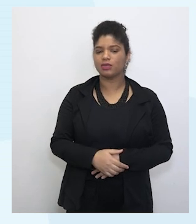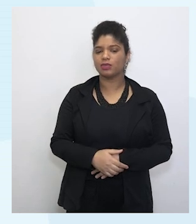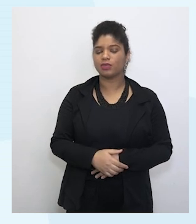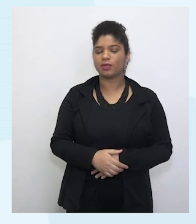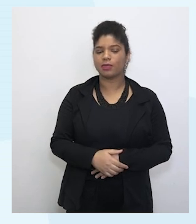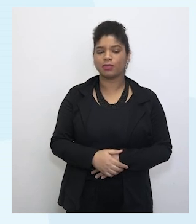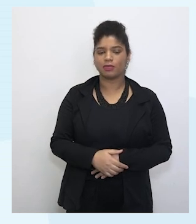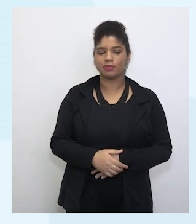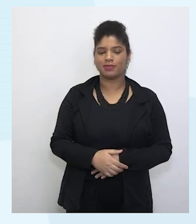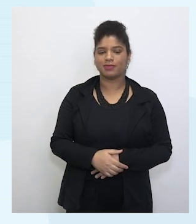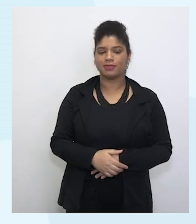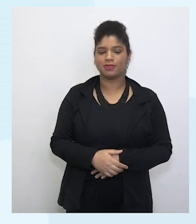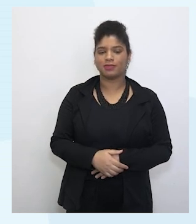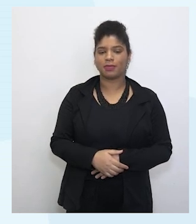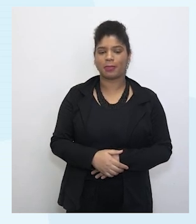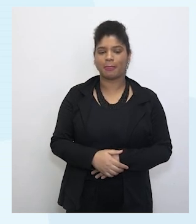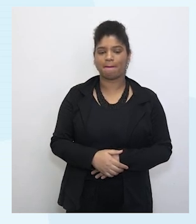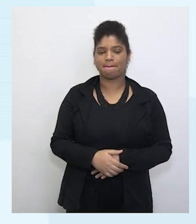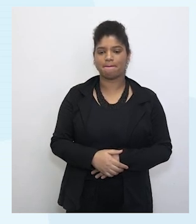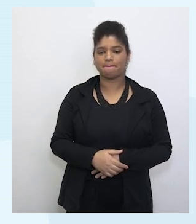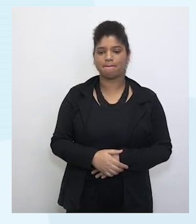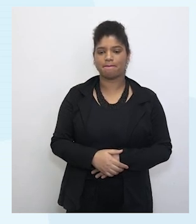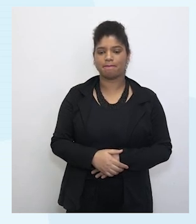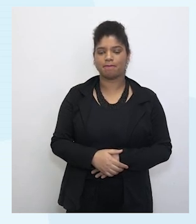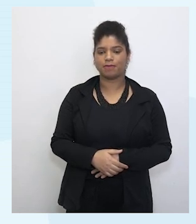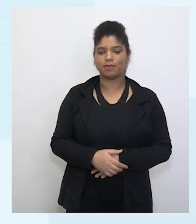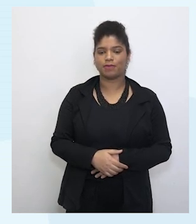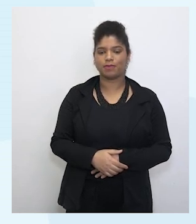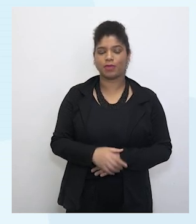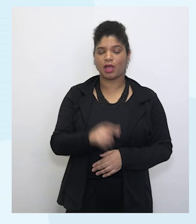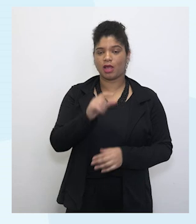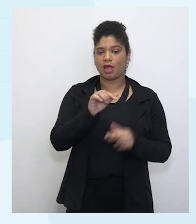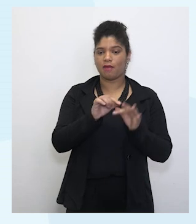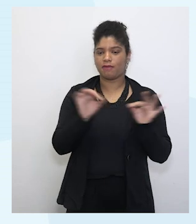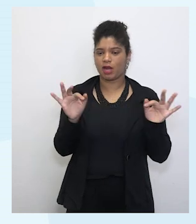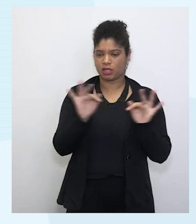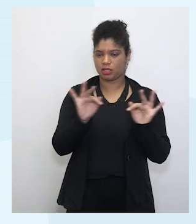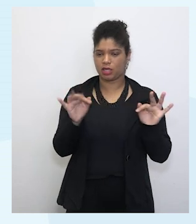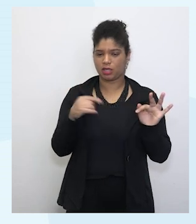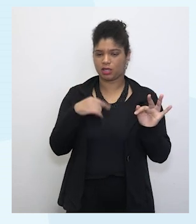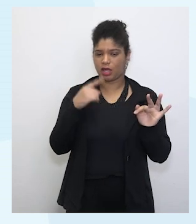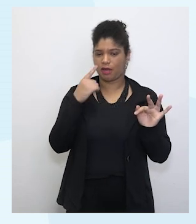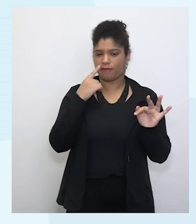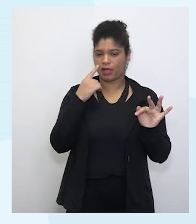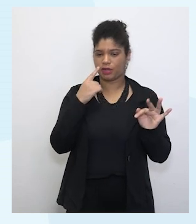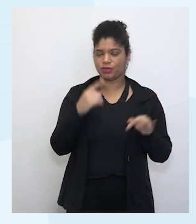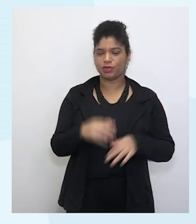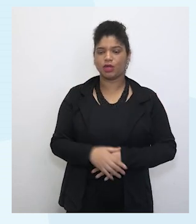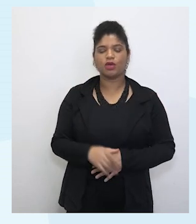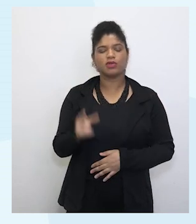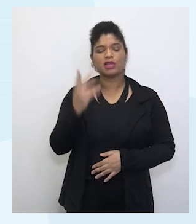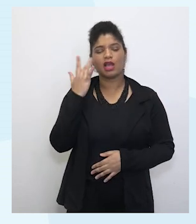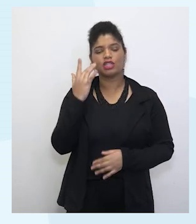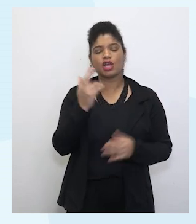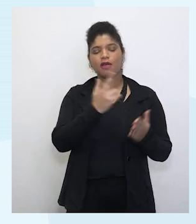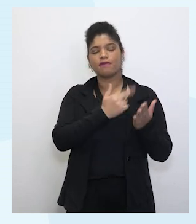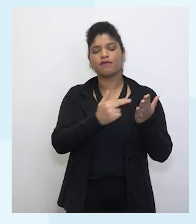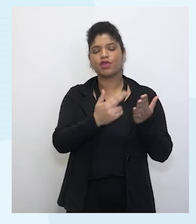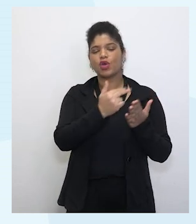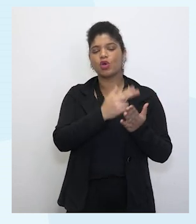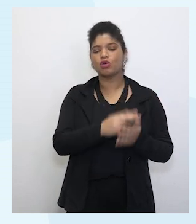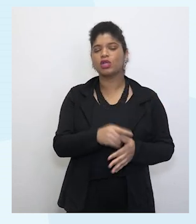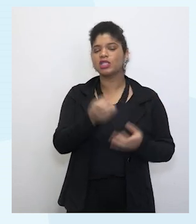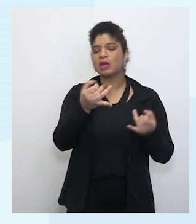you want it by. What do you think this picture is about? Então, sobre o que você acha